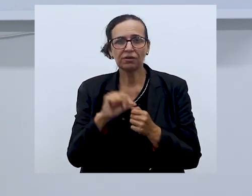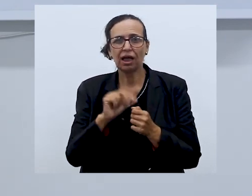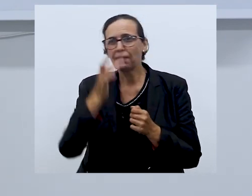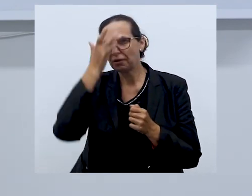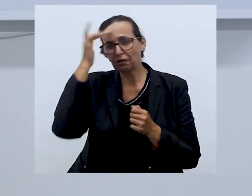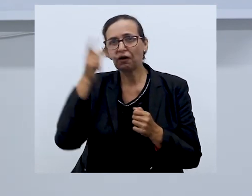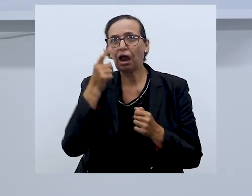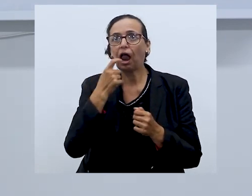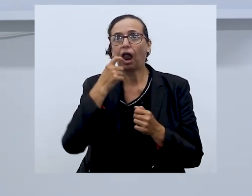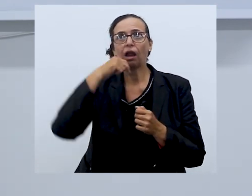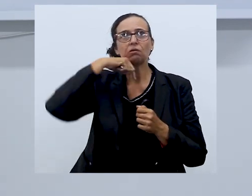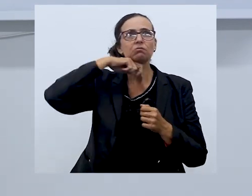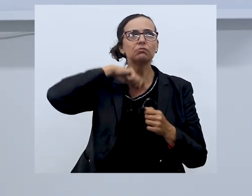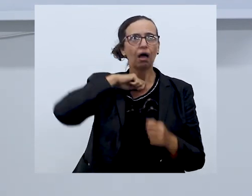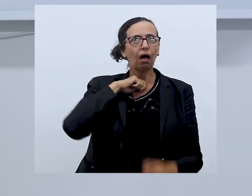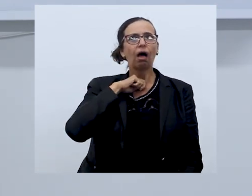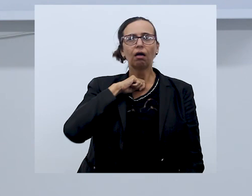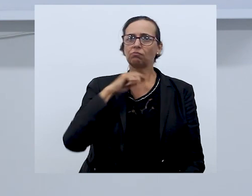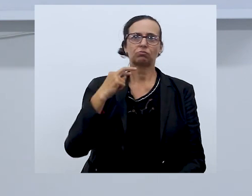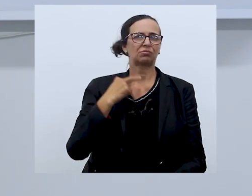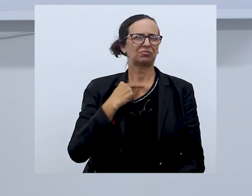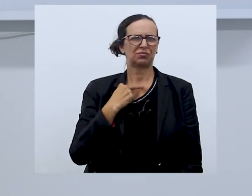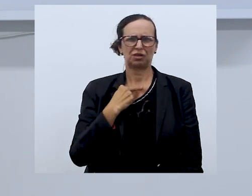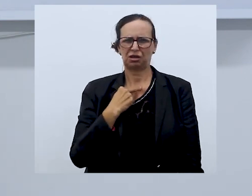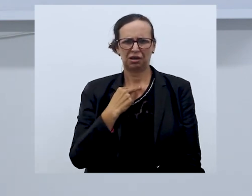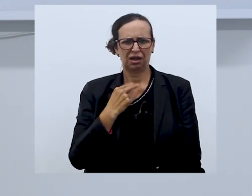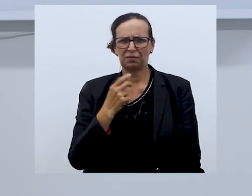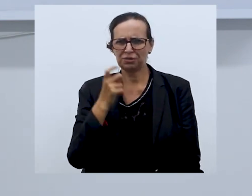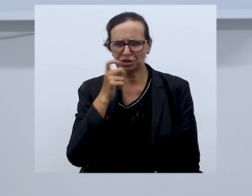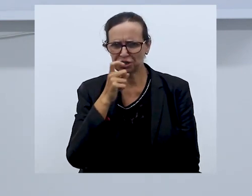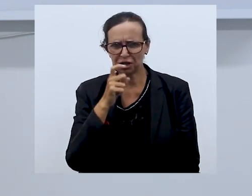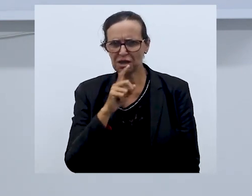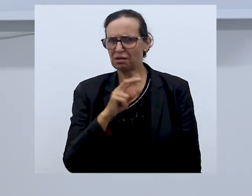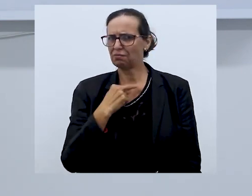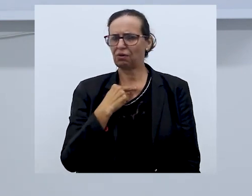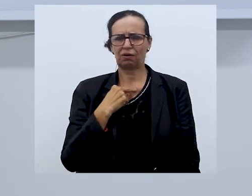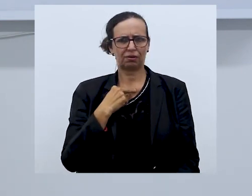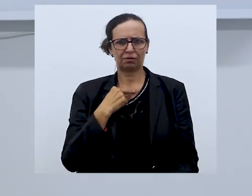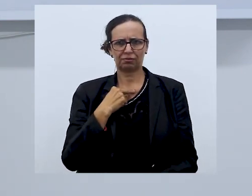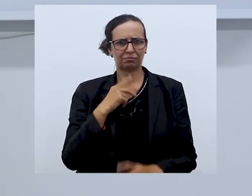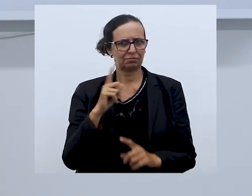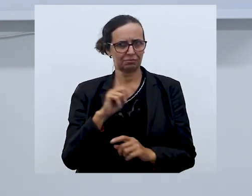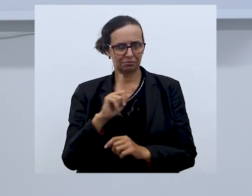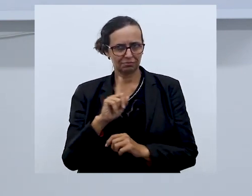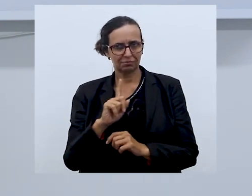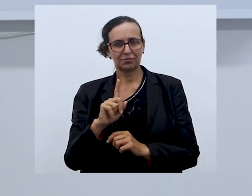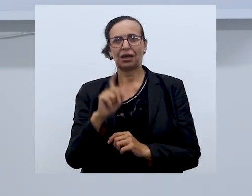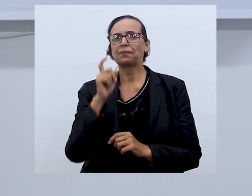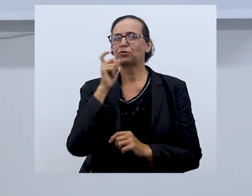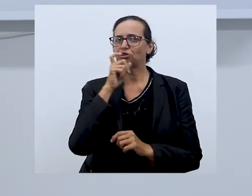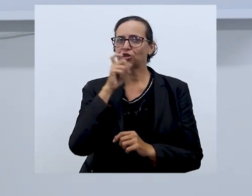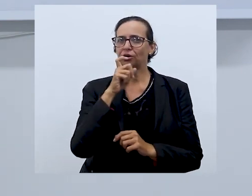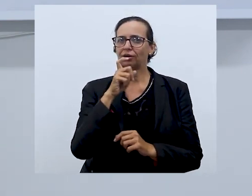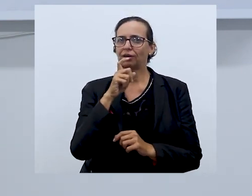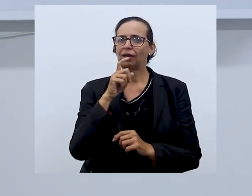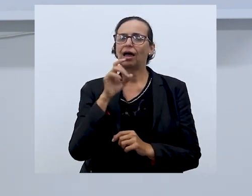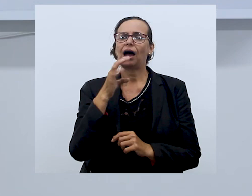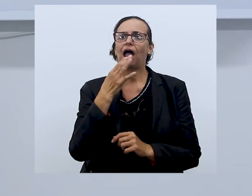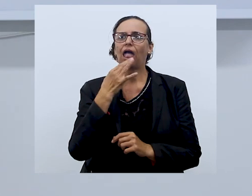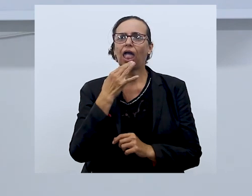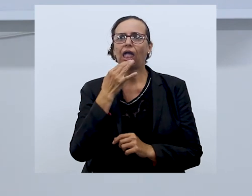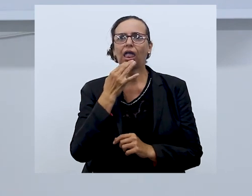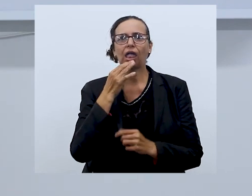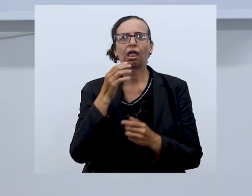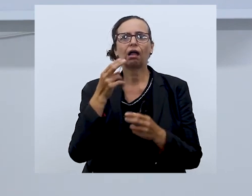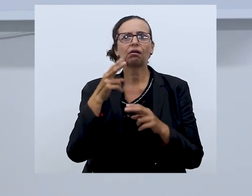pode engolir a língua ou ela pode ficar com falta de ar, revirar a língua, né? Mas isso é um grande mito, pois a língua está